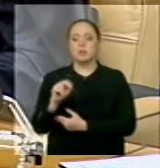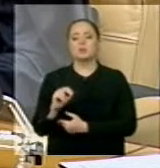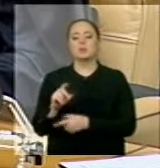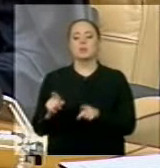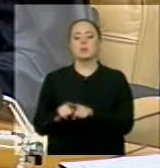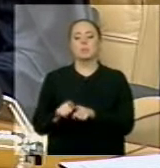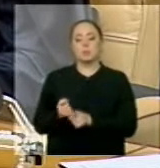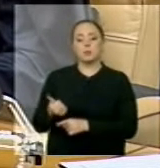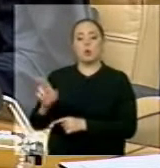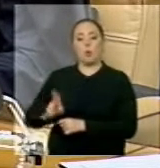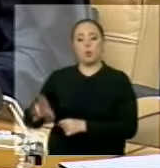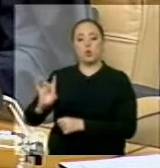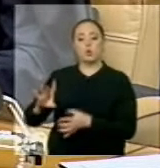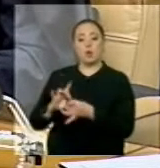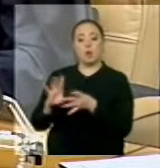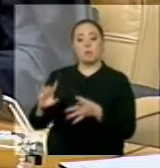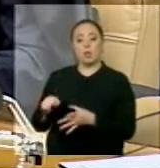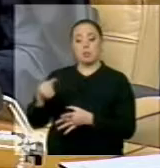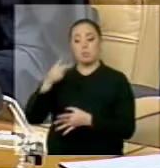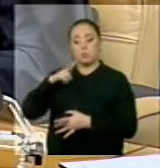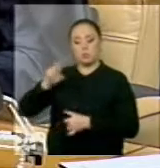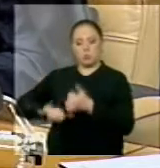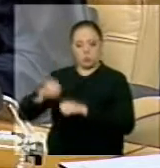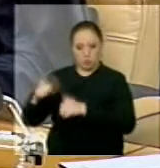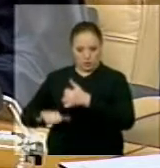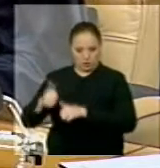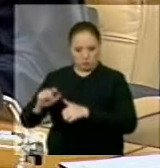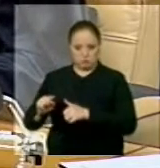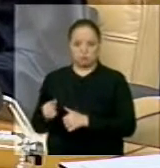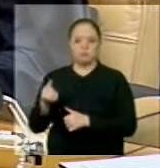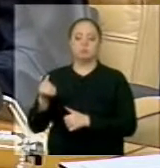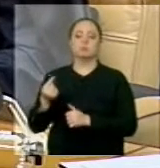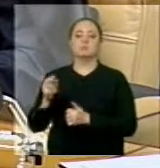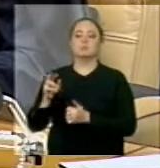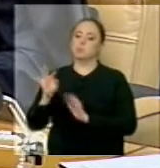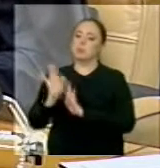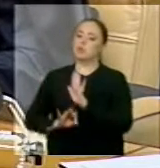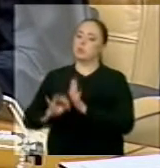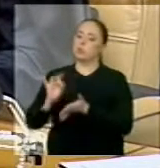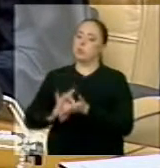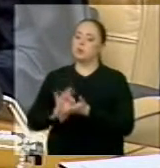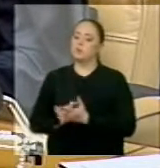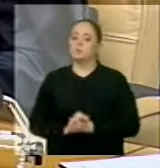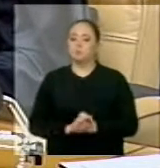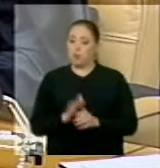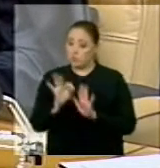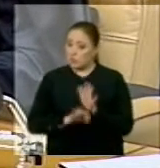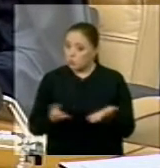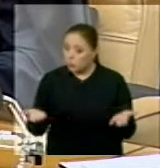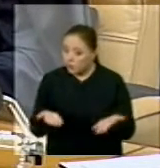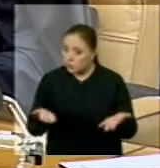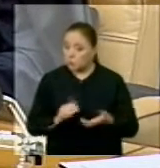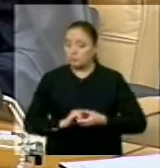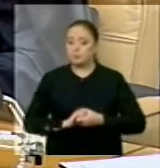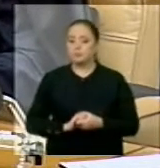uso somente serão liberadas após vistoria. Esta era a redação original. A redação vigente: as